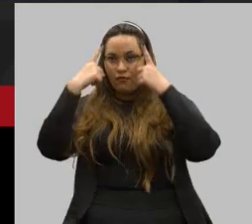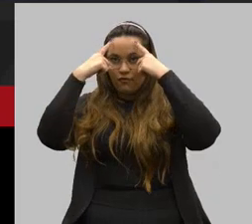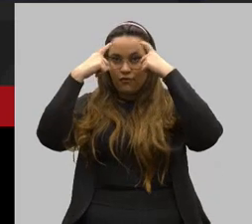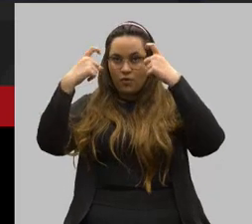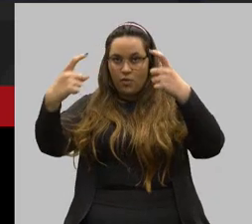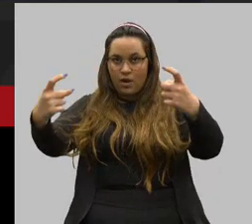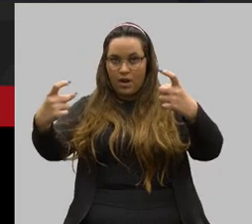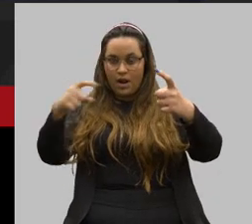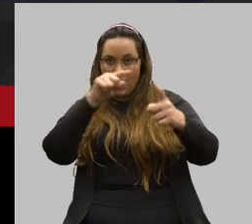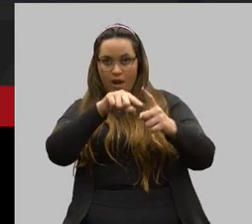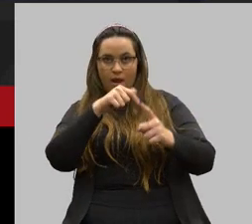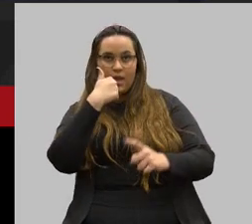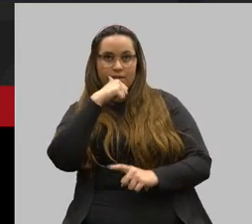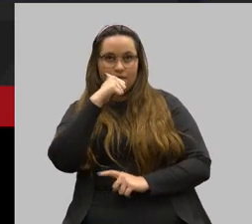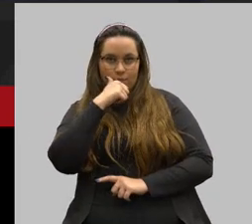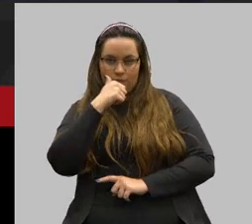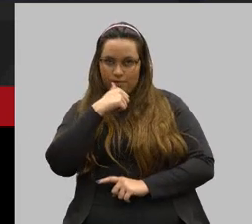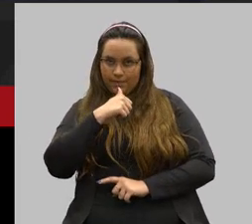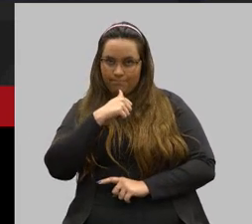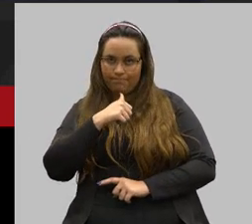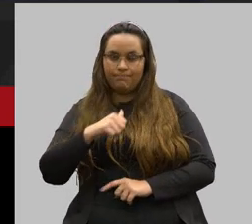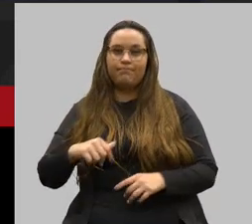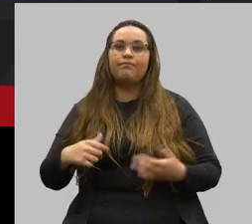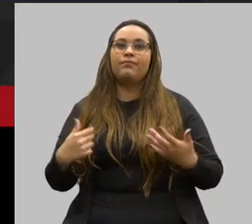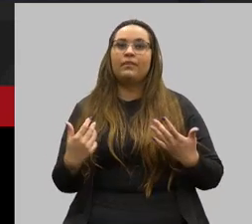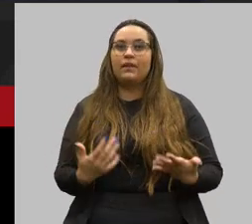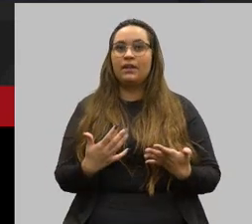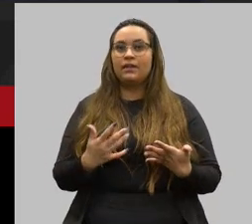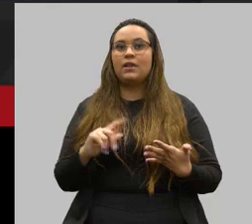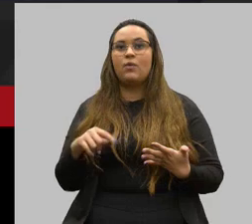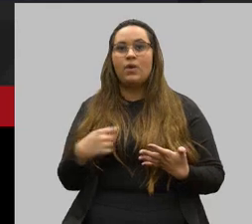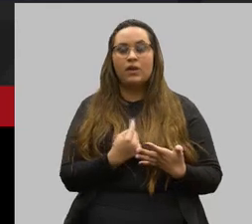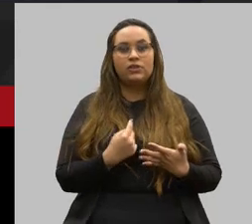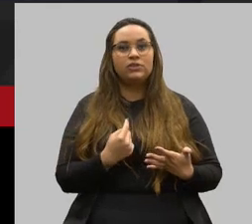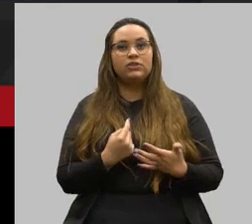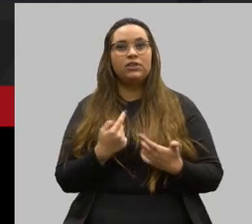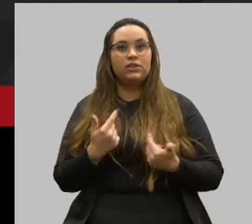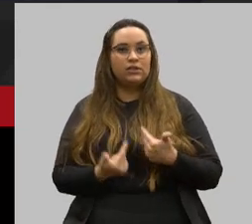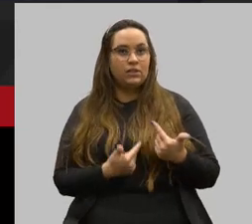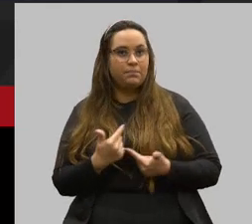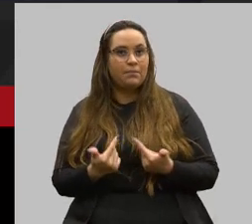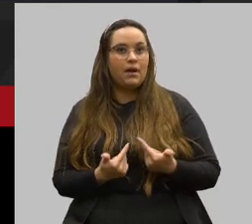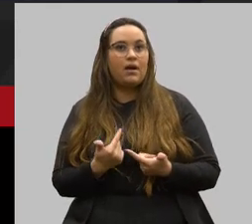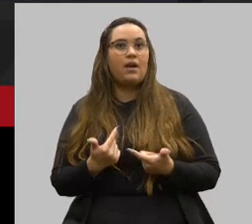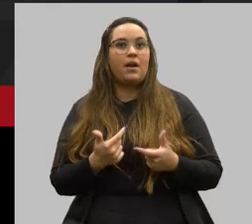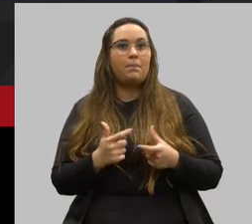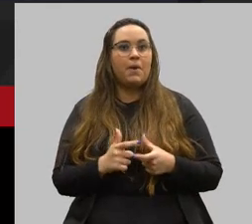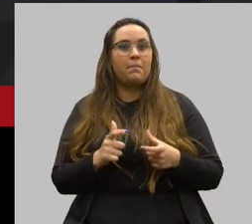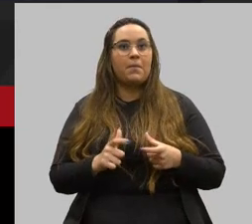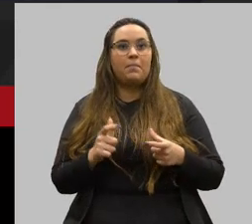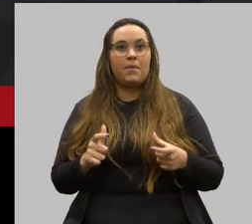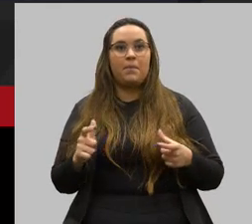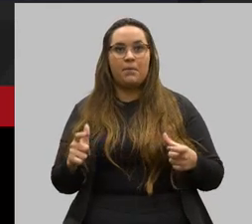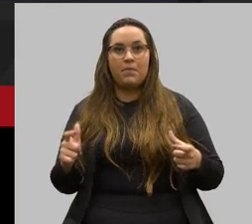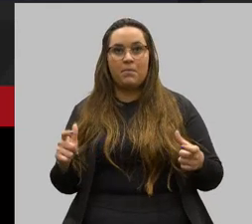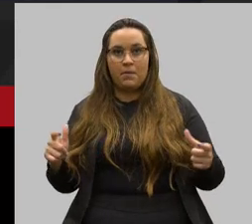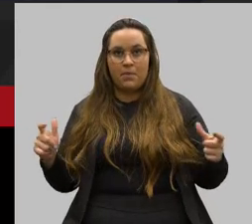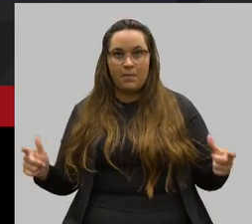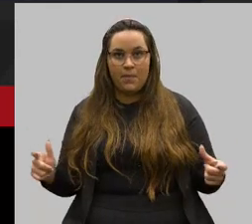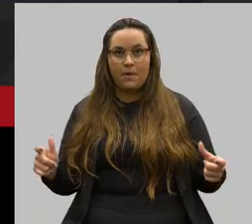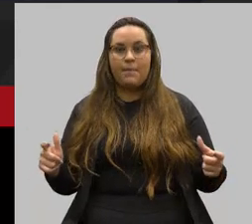nesse sentido nós trabalhamos não só com a expansão mas com efetiva institucionalização